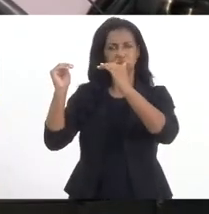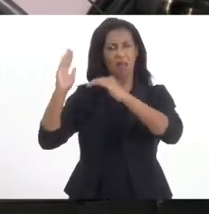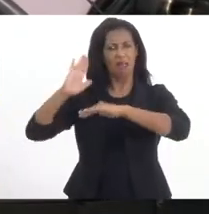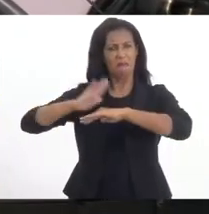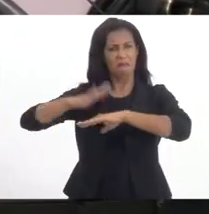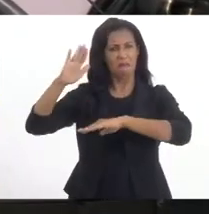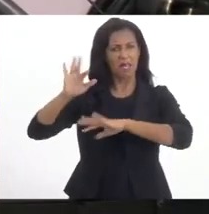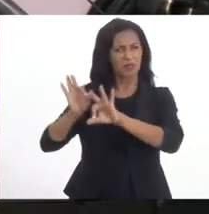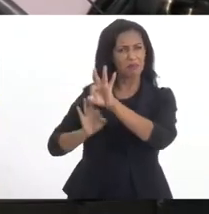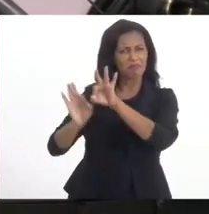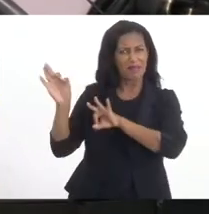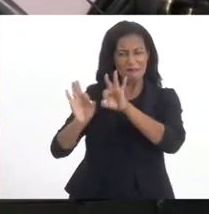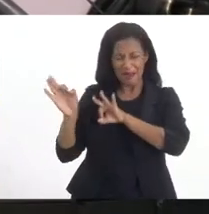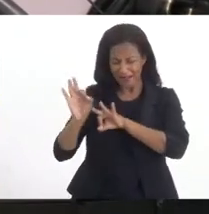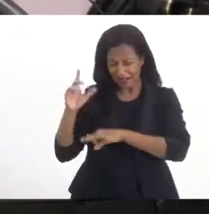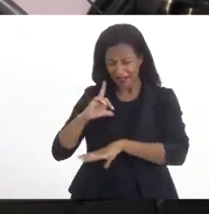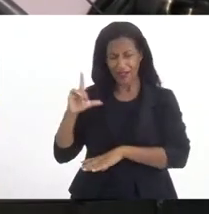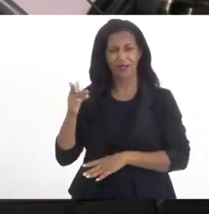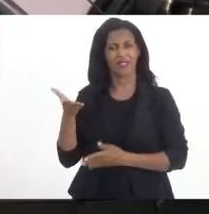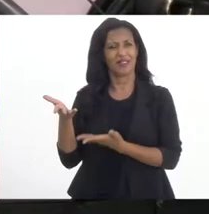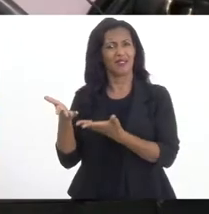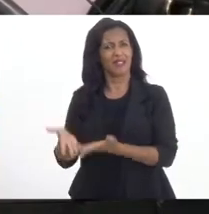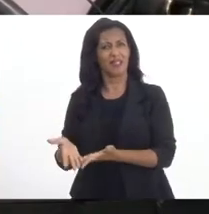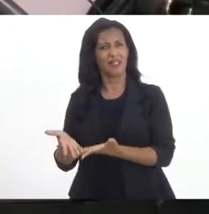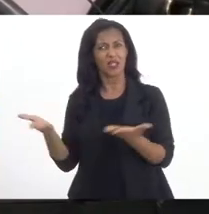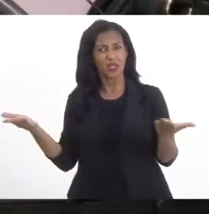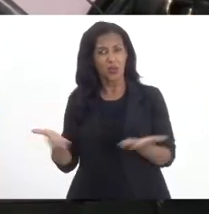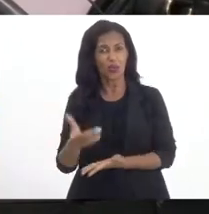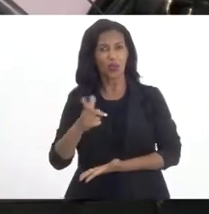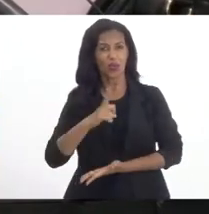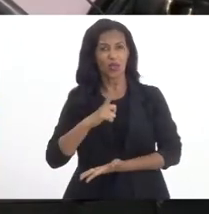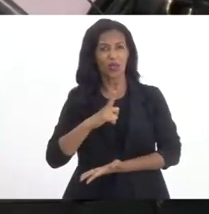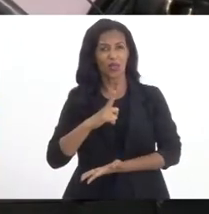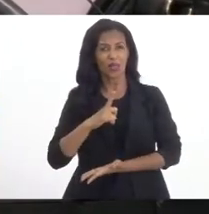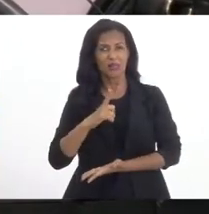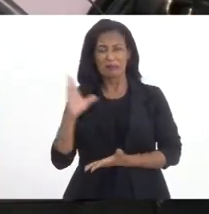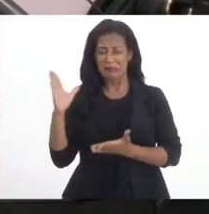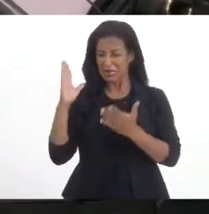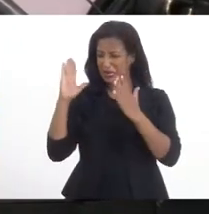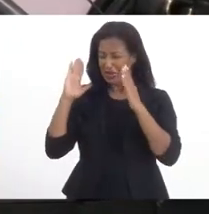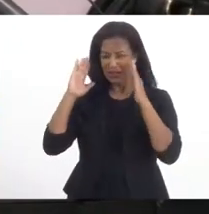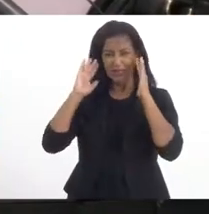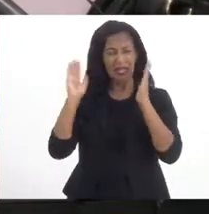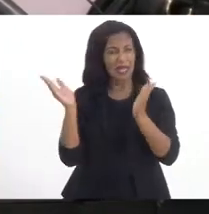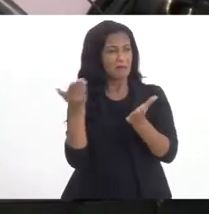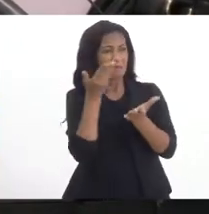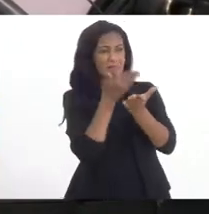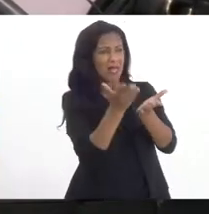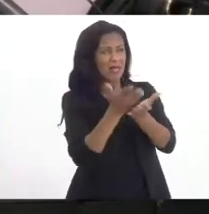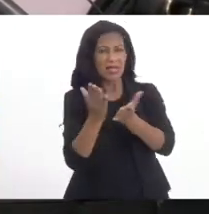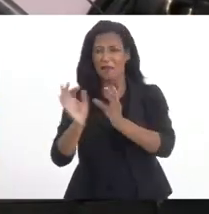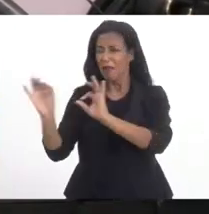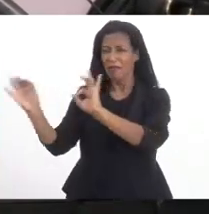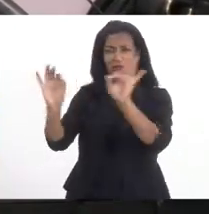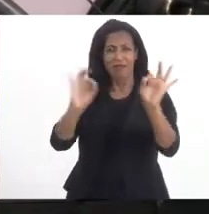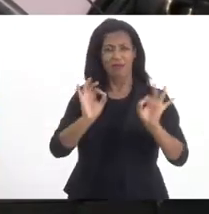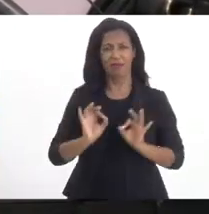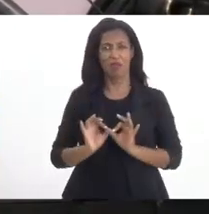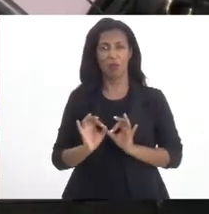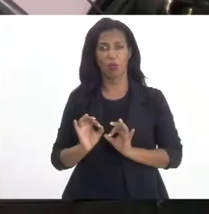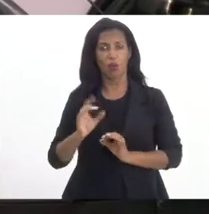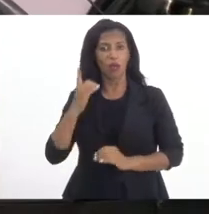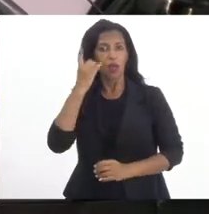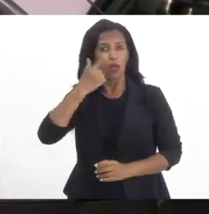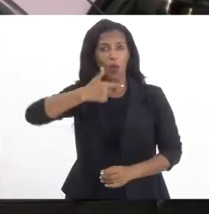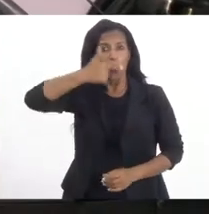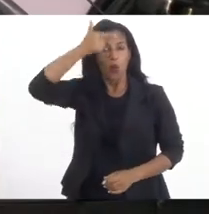mais preparado que nós tivemos aqui, e que nós temos hoje no momento, sem demérito nenhum, ao Valdec, ao Serafini e a tantos outros. O deputado Luiz